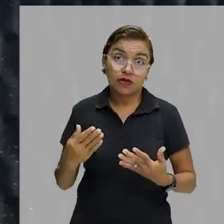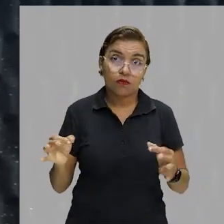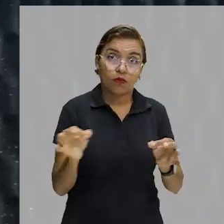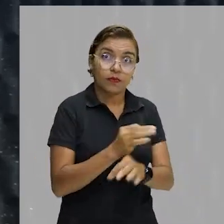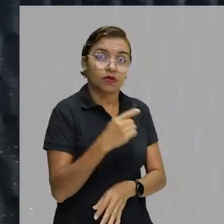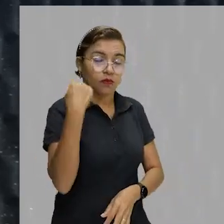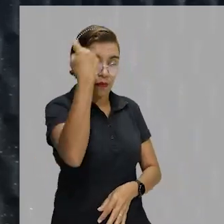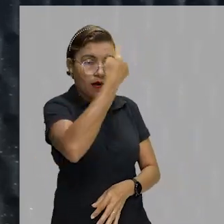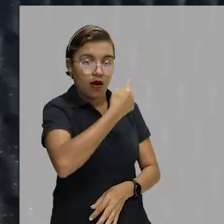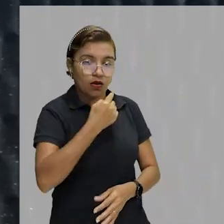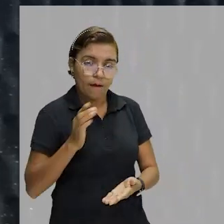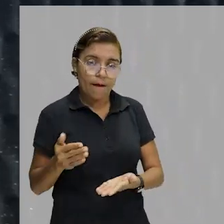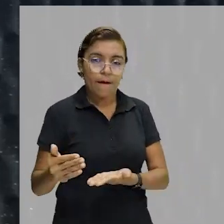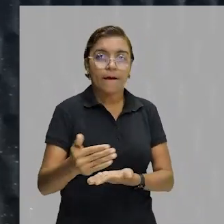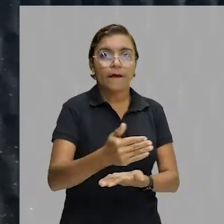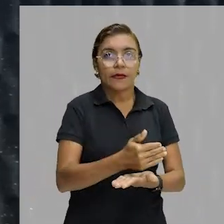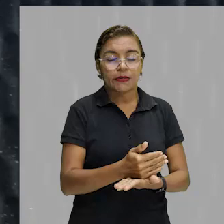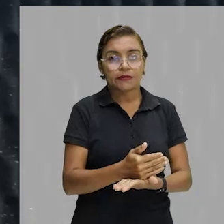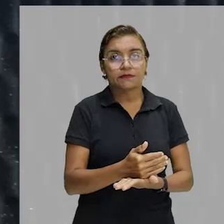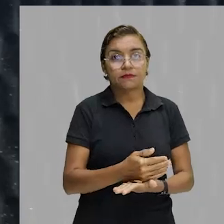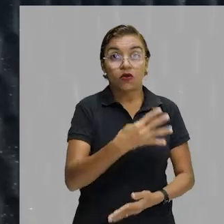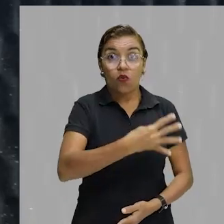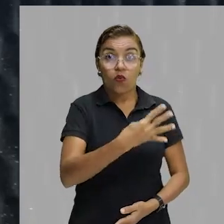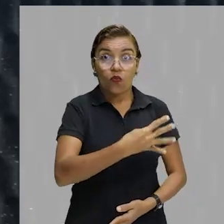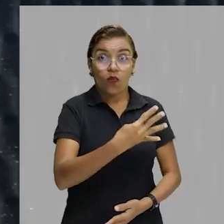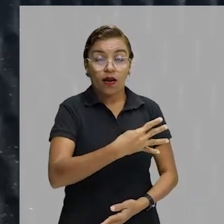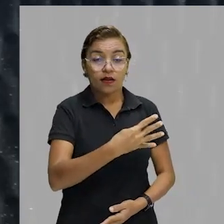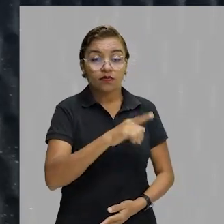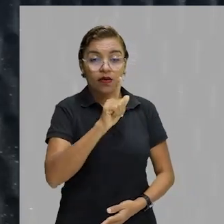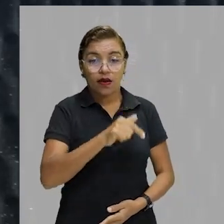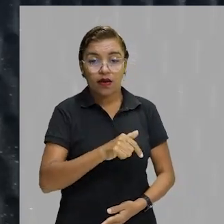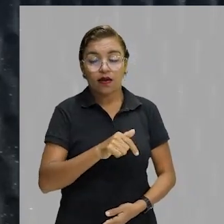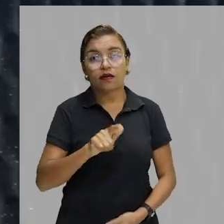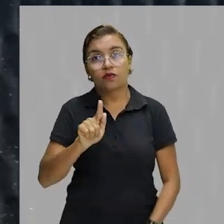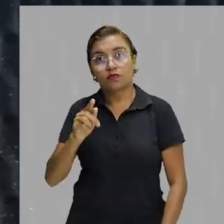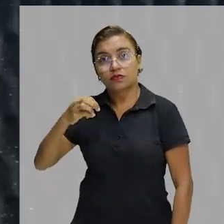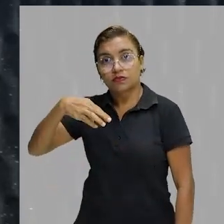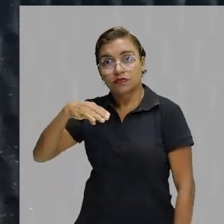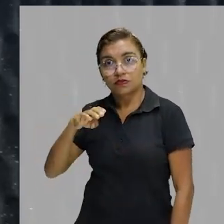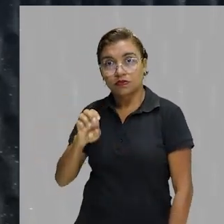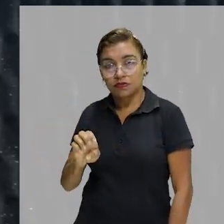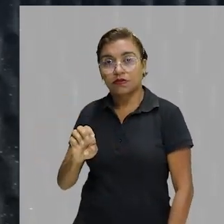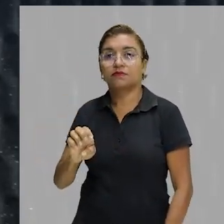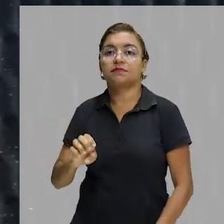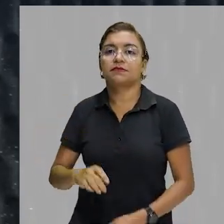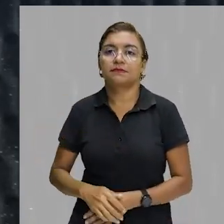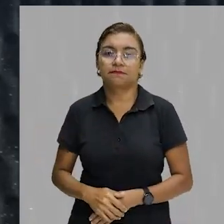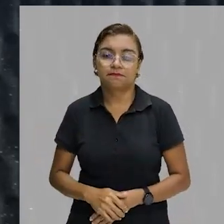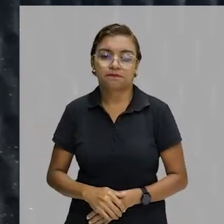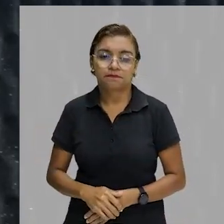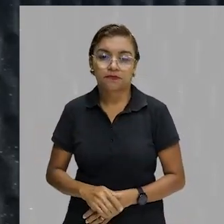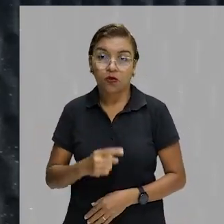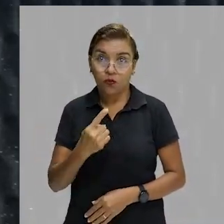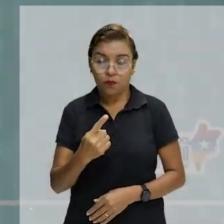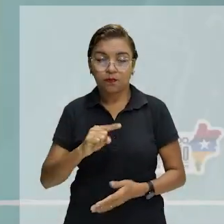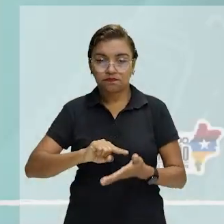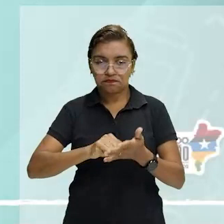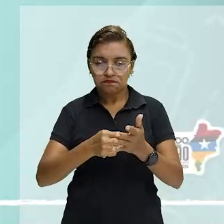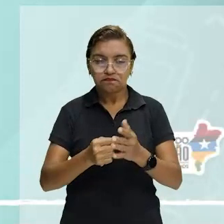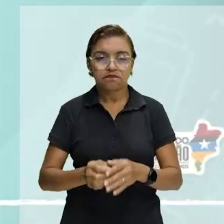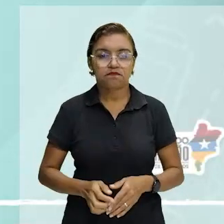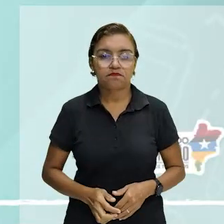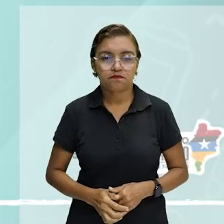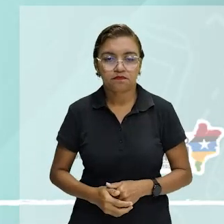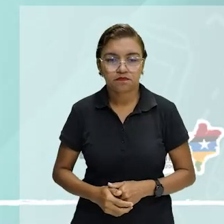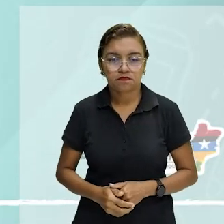que acumular isso tudinho. Seu quarto ponto, que seria os 60 minutos, equivaleria ao quê? A 1 ponto. Tá